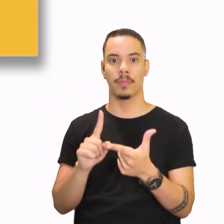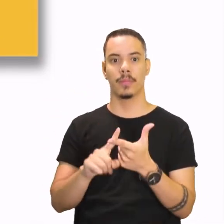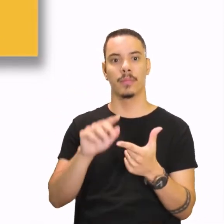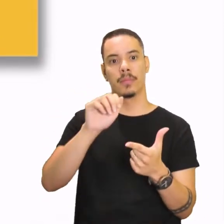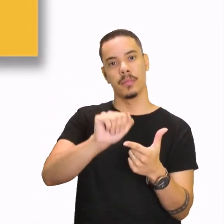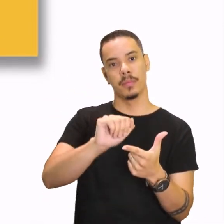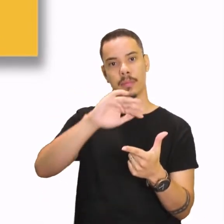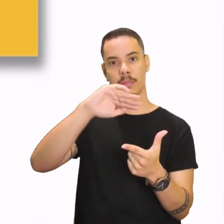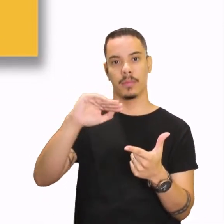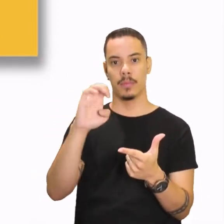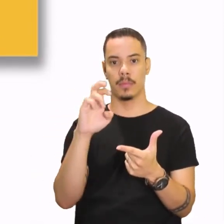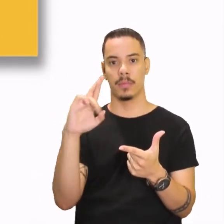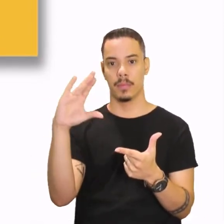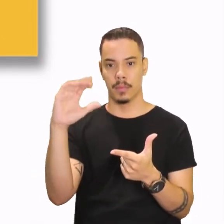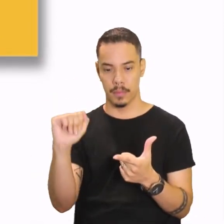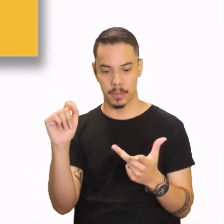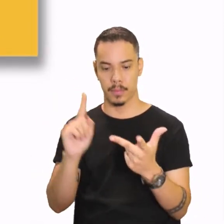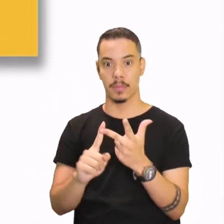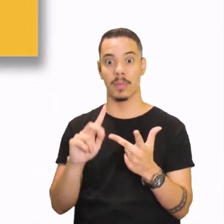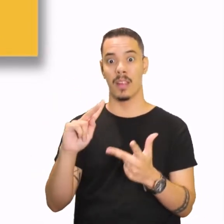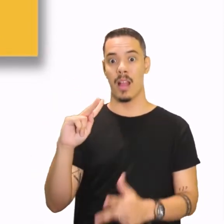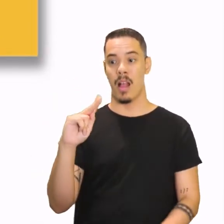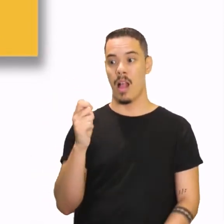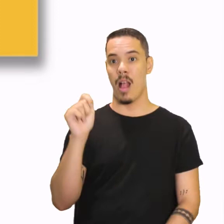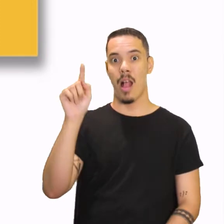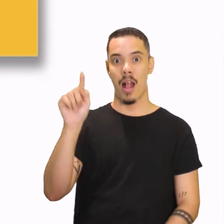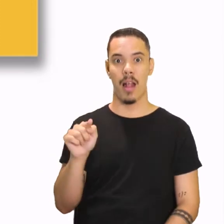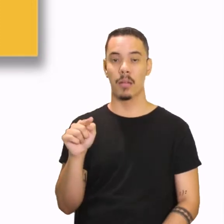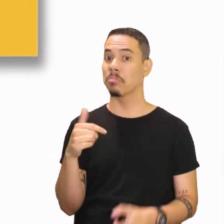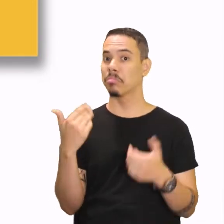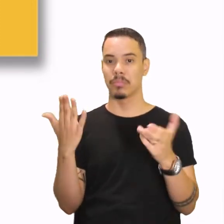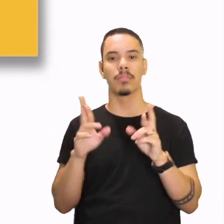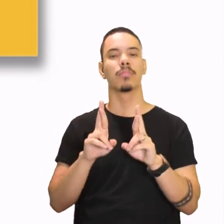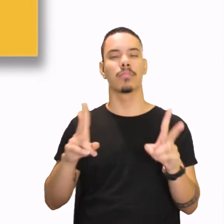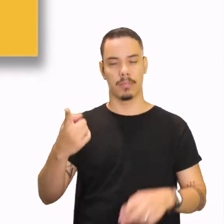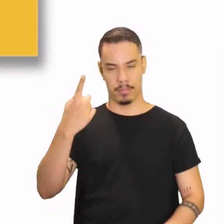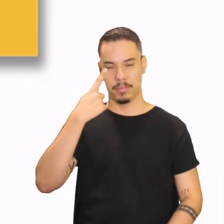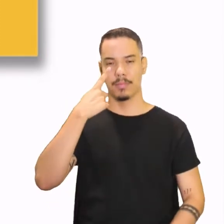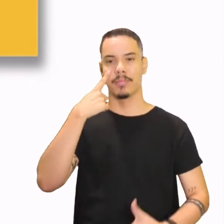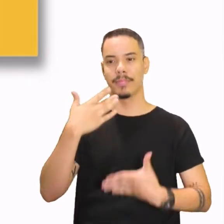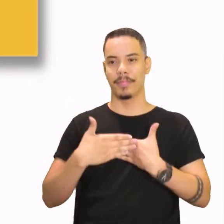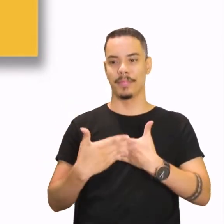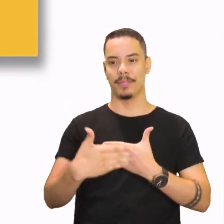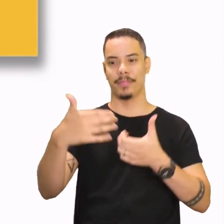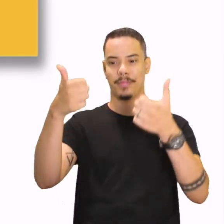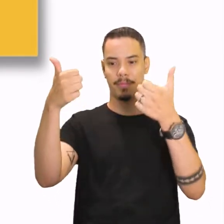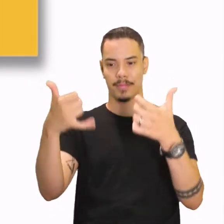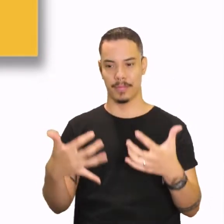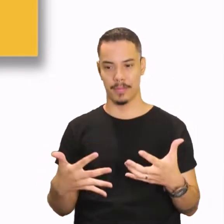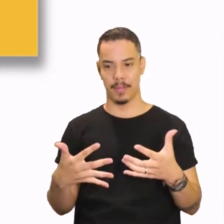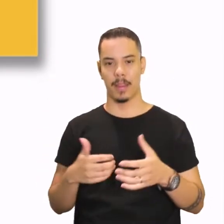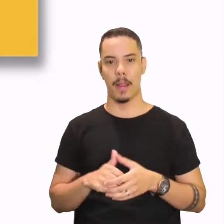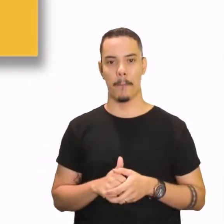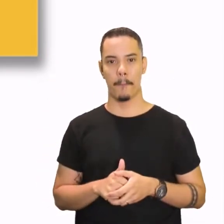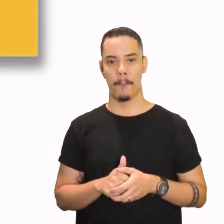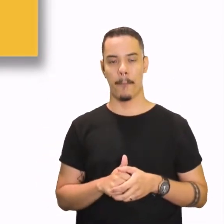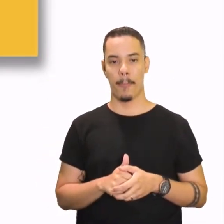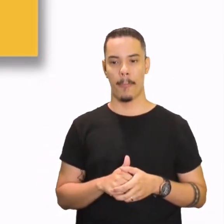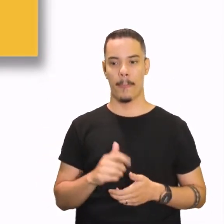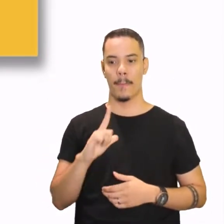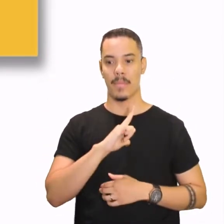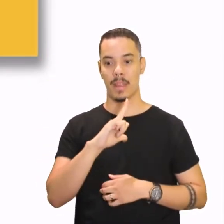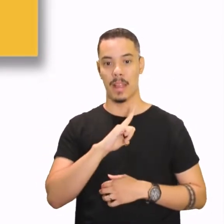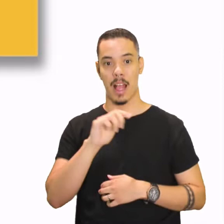acerca de e acerca de. Qual é a diferença, amadinha? Já você vai saber. Belezinha? Fica aqui com a gente. Tem a